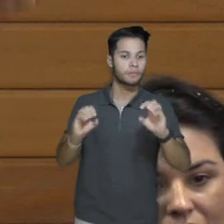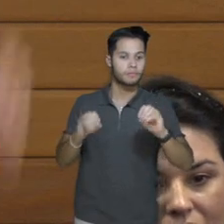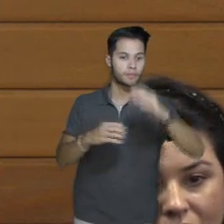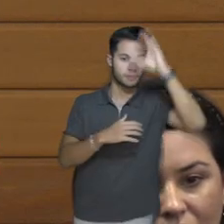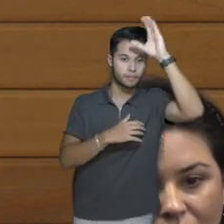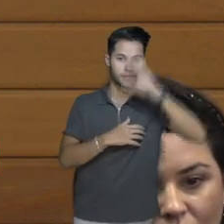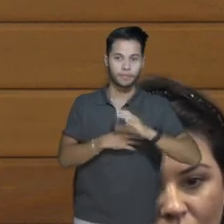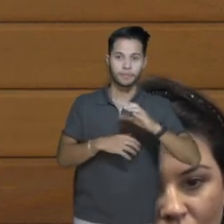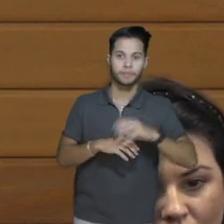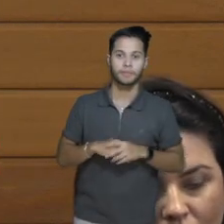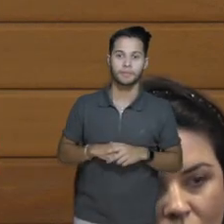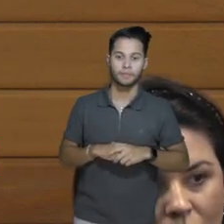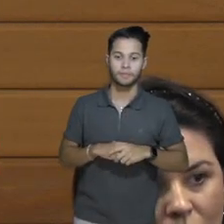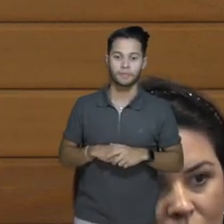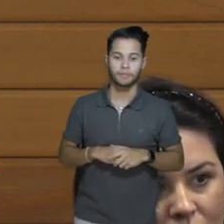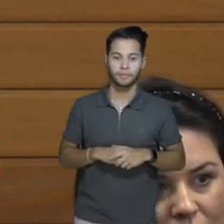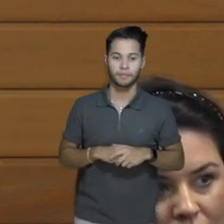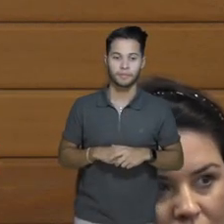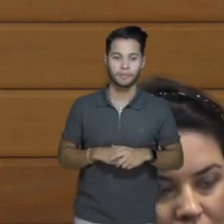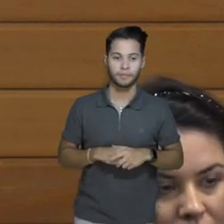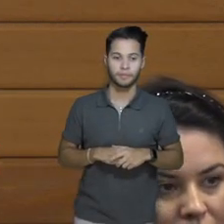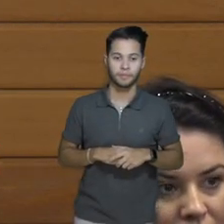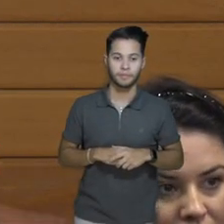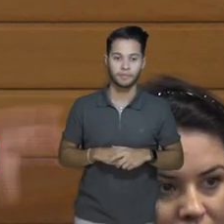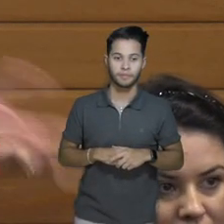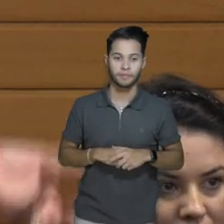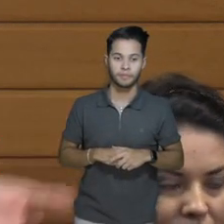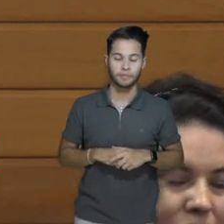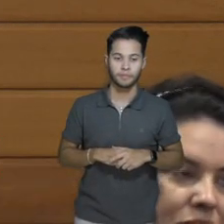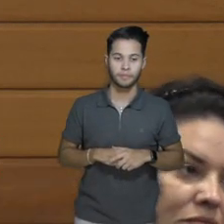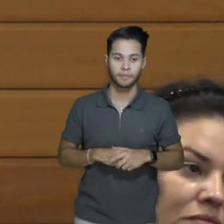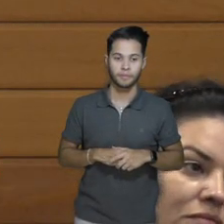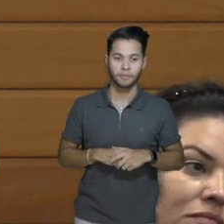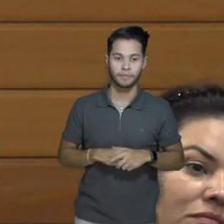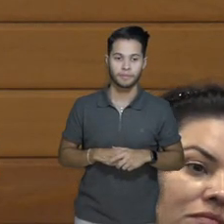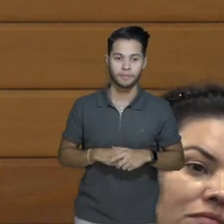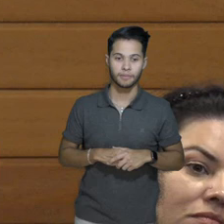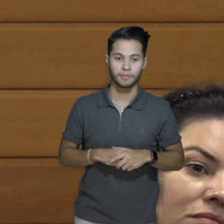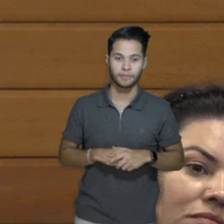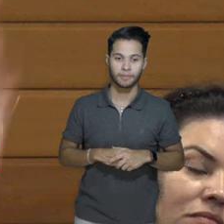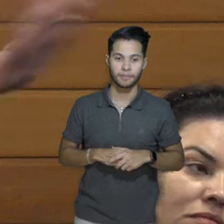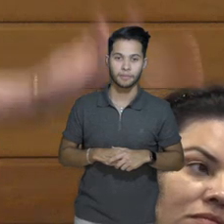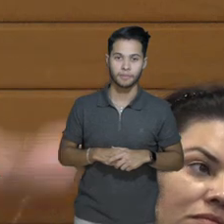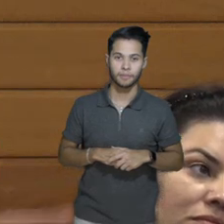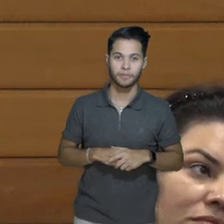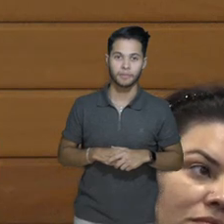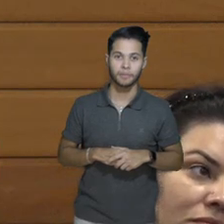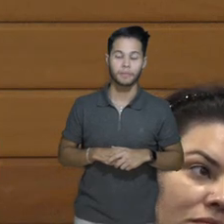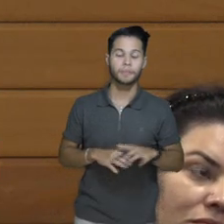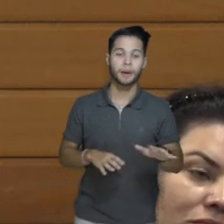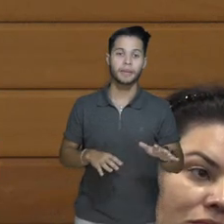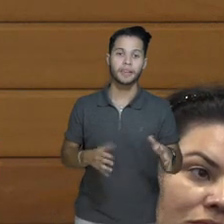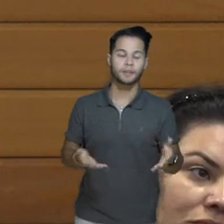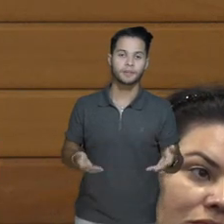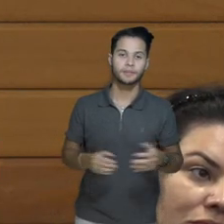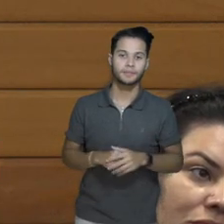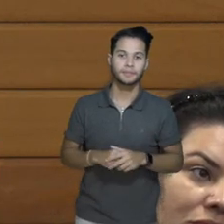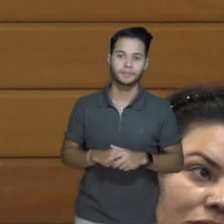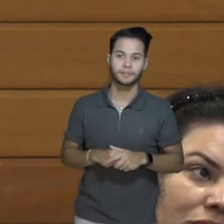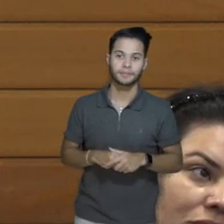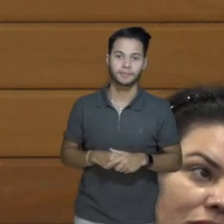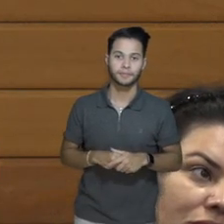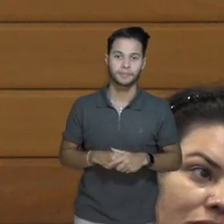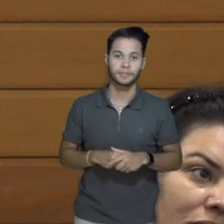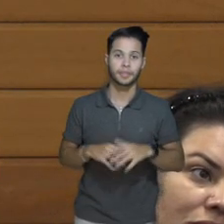é admiração pelo seu trabalho Dr Afonso que esteve sempre junto conosco inclusive em períodos de pandemia